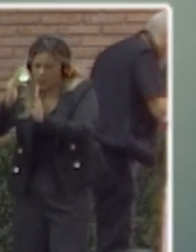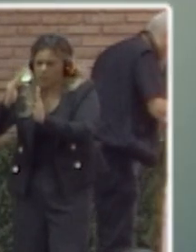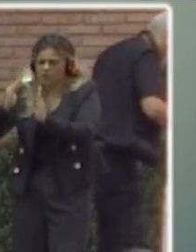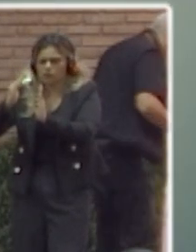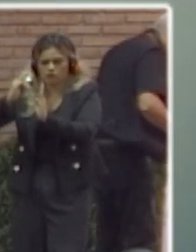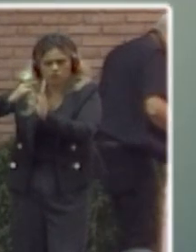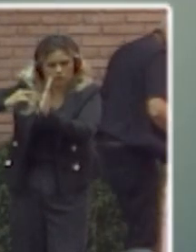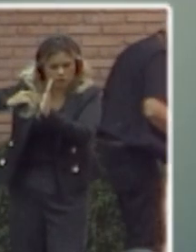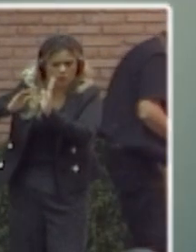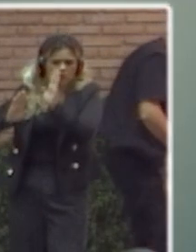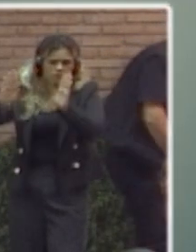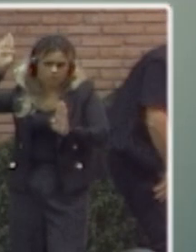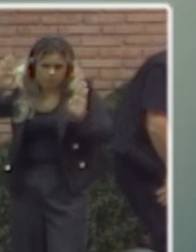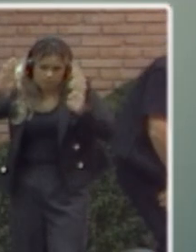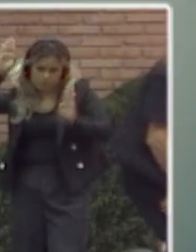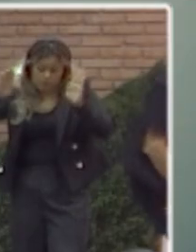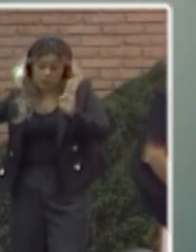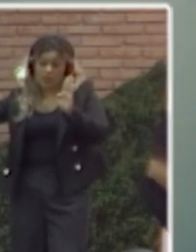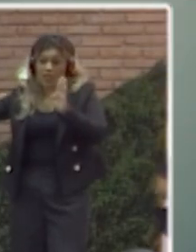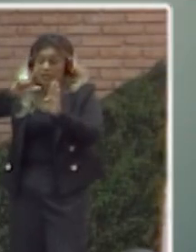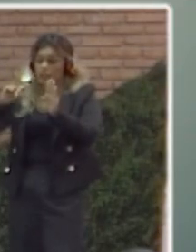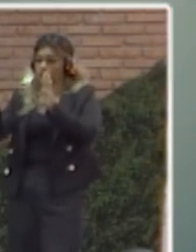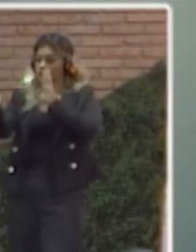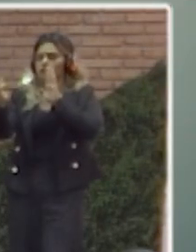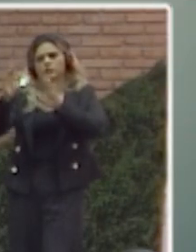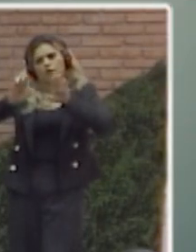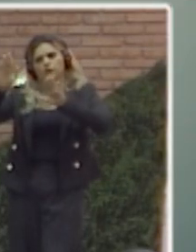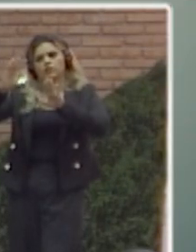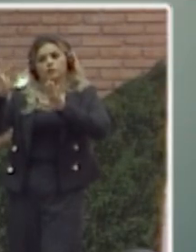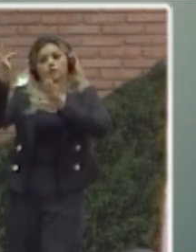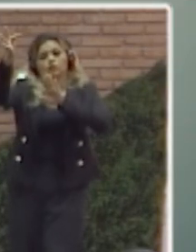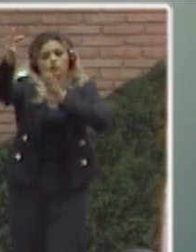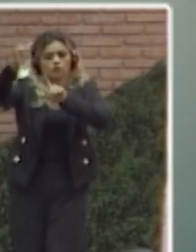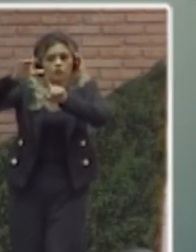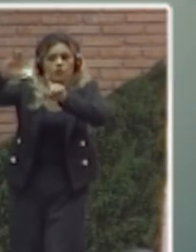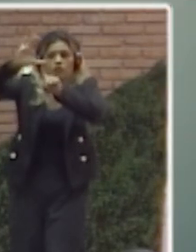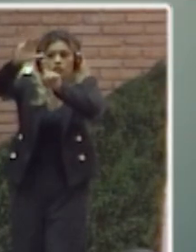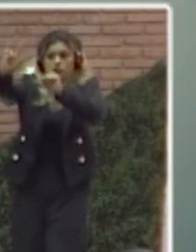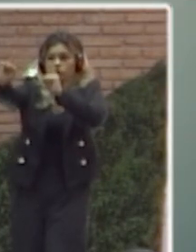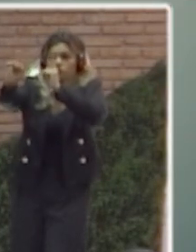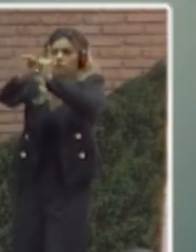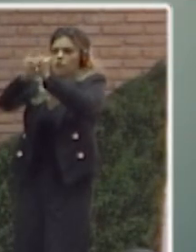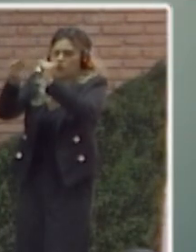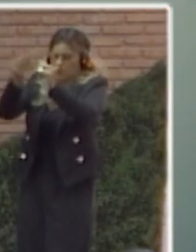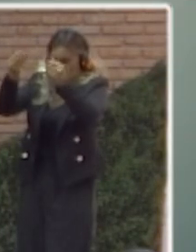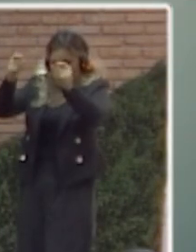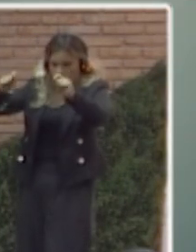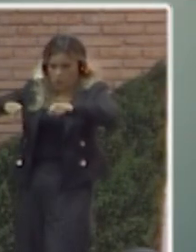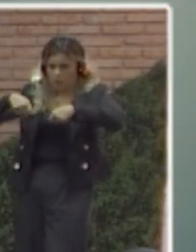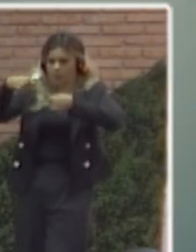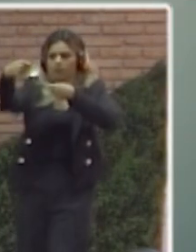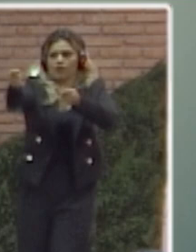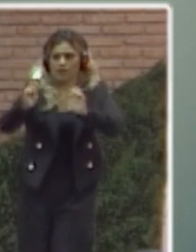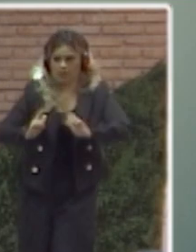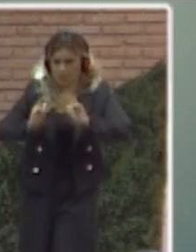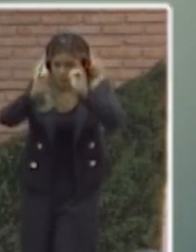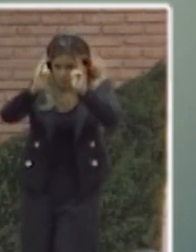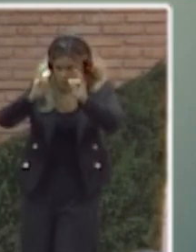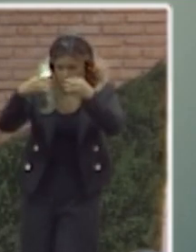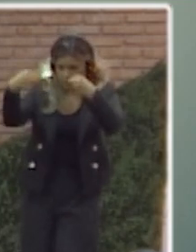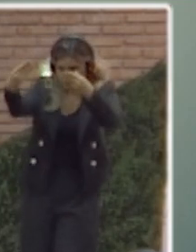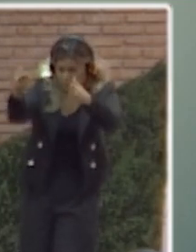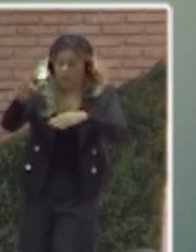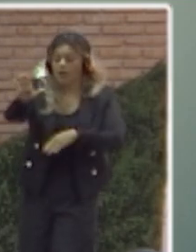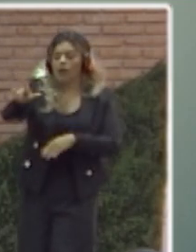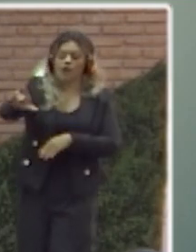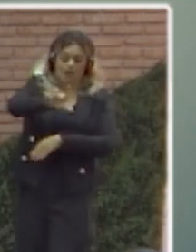antes mesmo que a gente comece a conversar com o nosso possível futuro cliente sobre entregar aquela obra, a gente tem